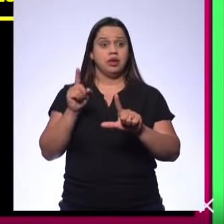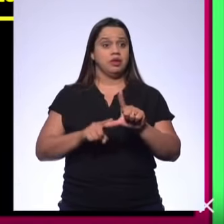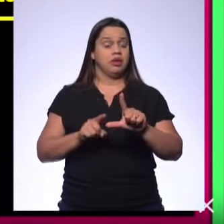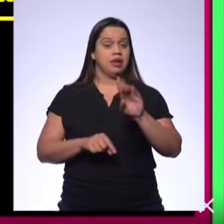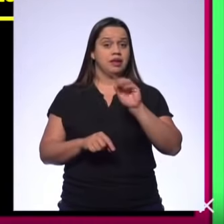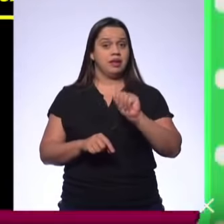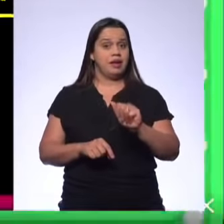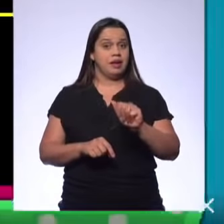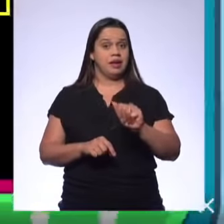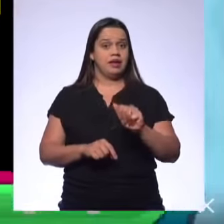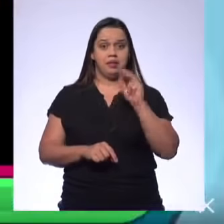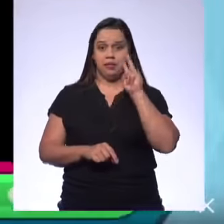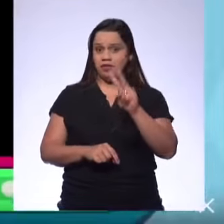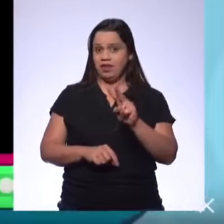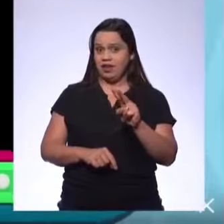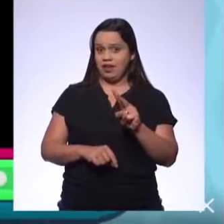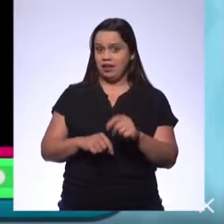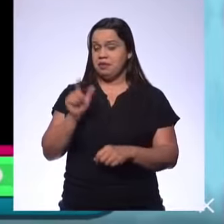Katrina vai acertar?